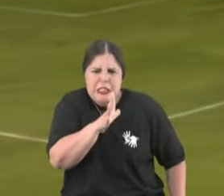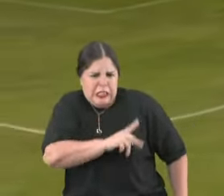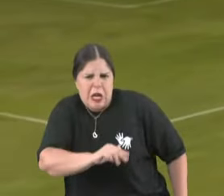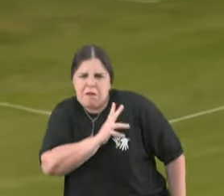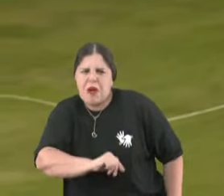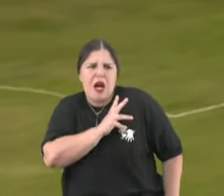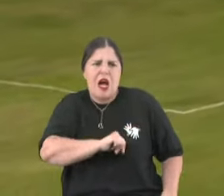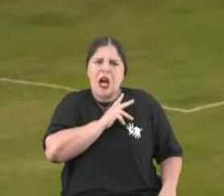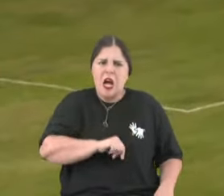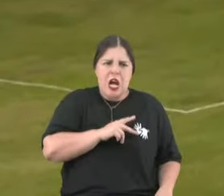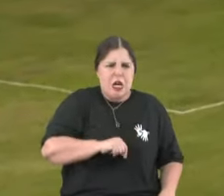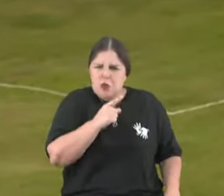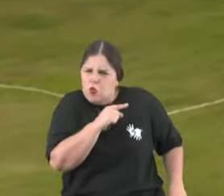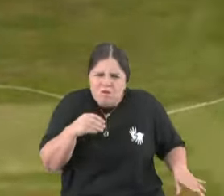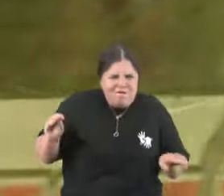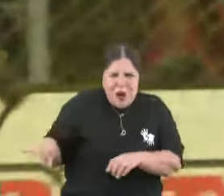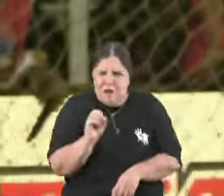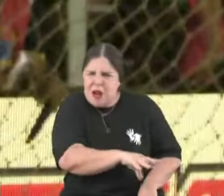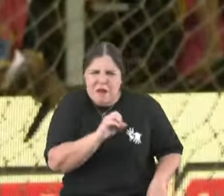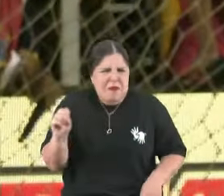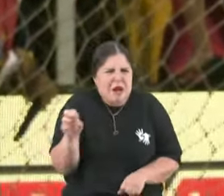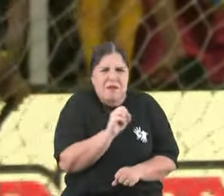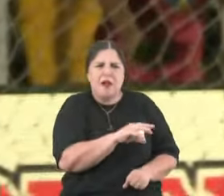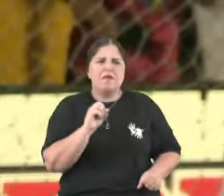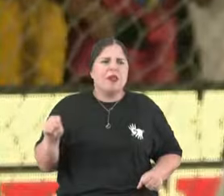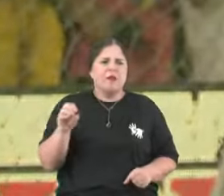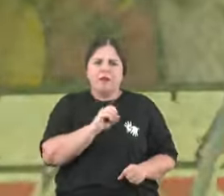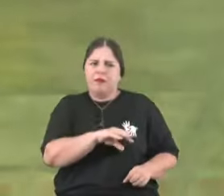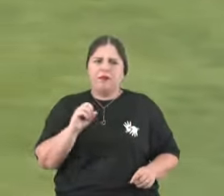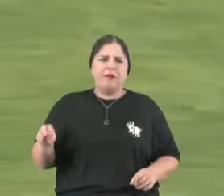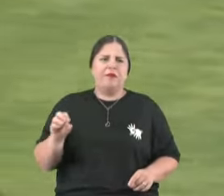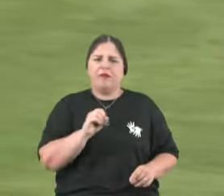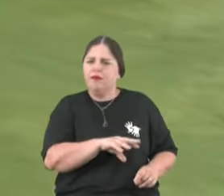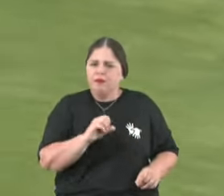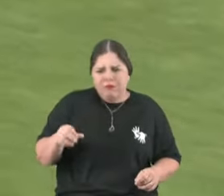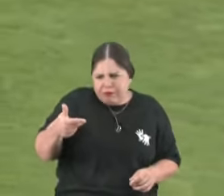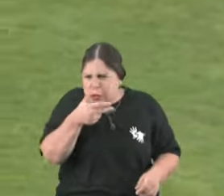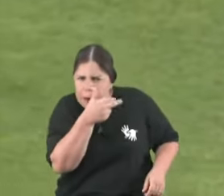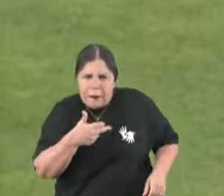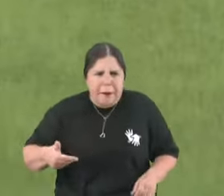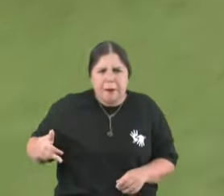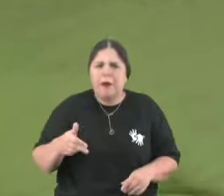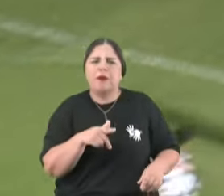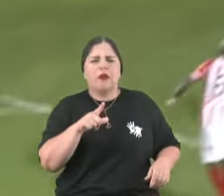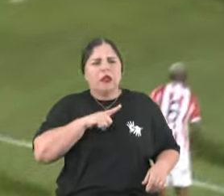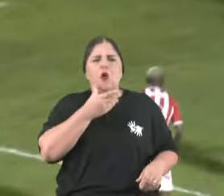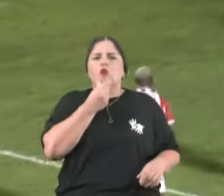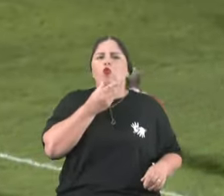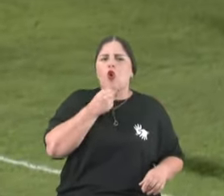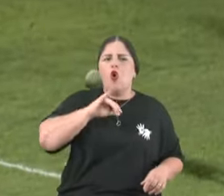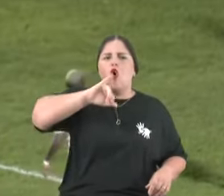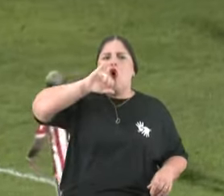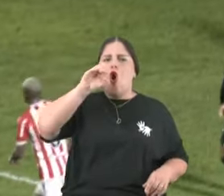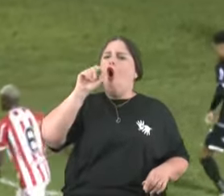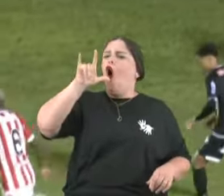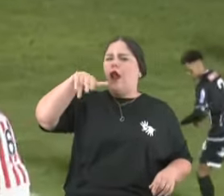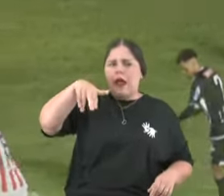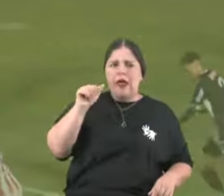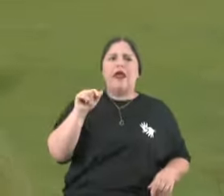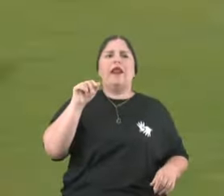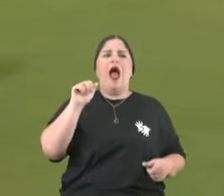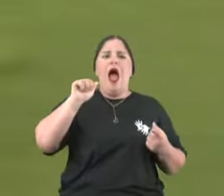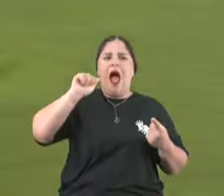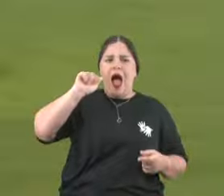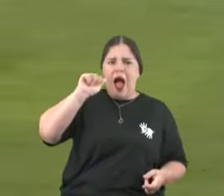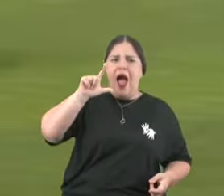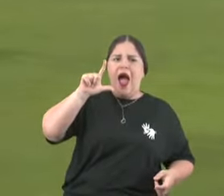com o GG. Com 3 minutos, foi o Colina que chutou, o Aleph que chutou e a bola passou perto